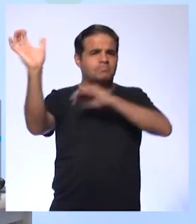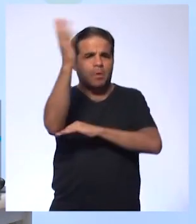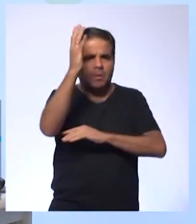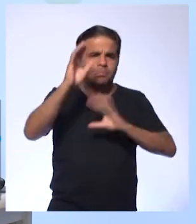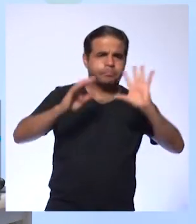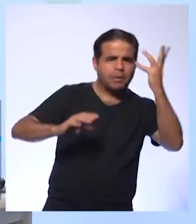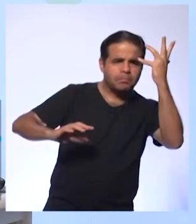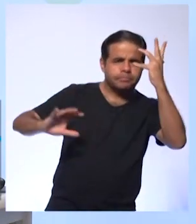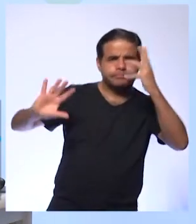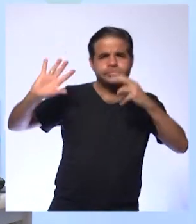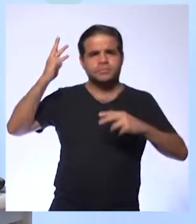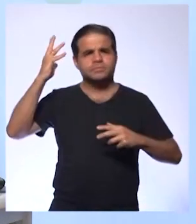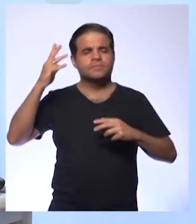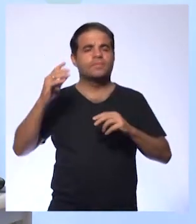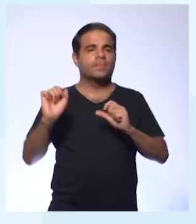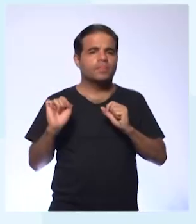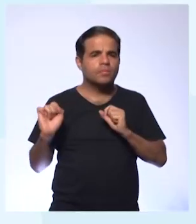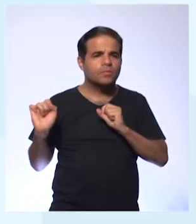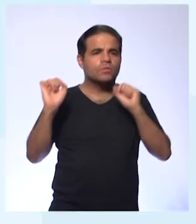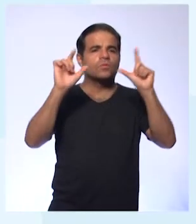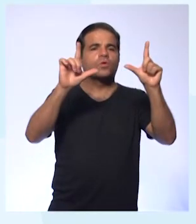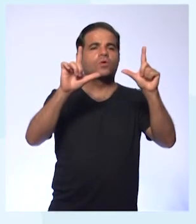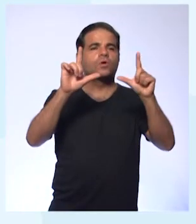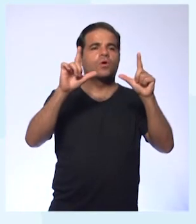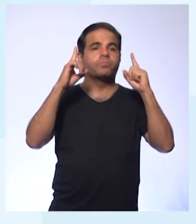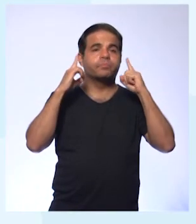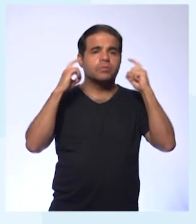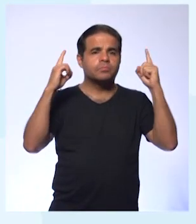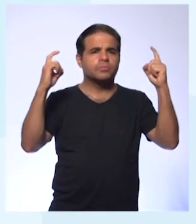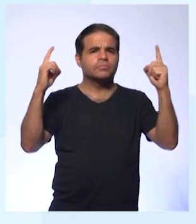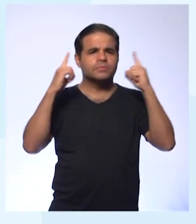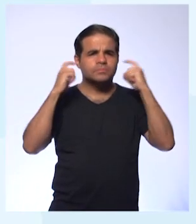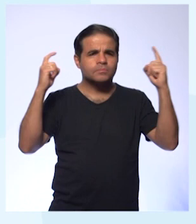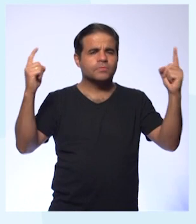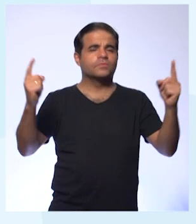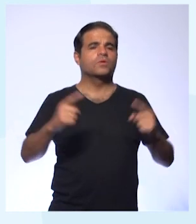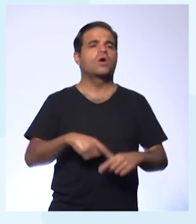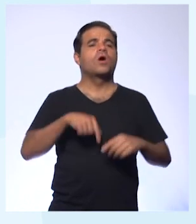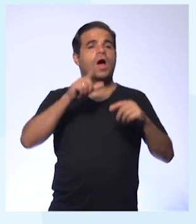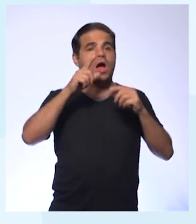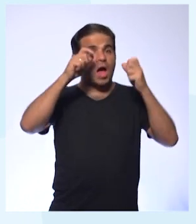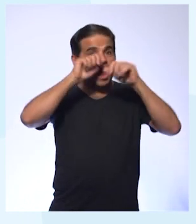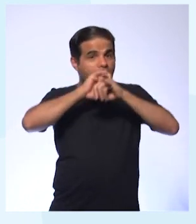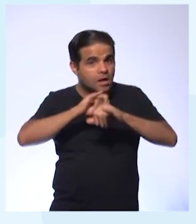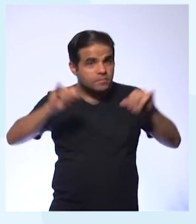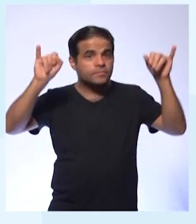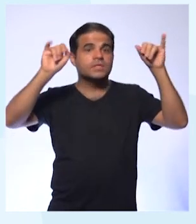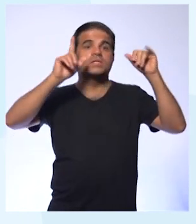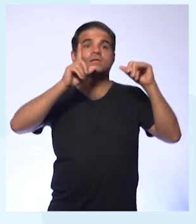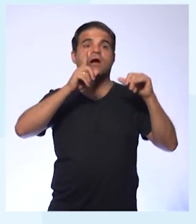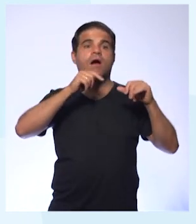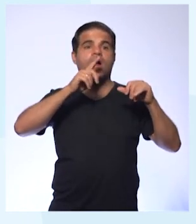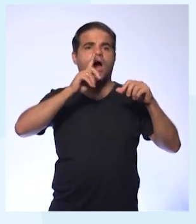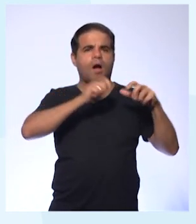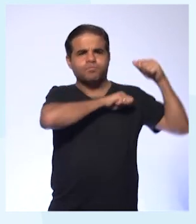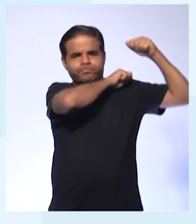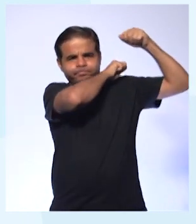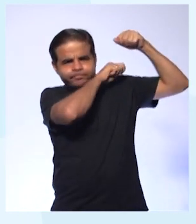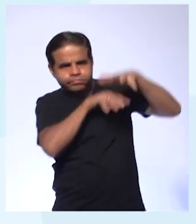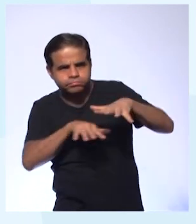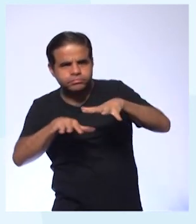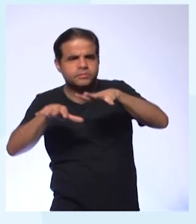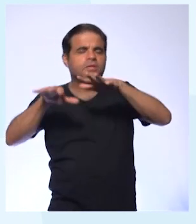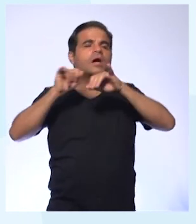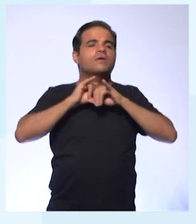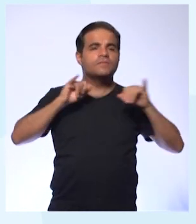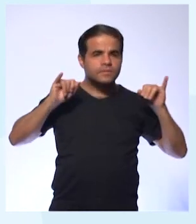naturais. Na próxima tela a gente vai ver aí uma sirene de aviso de tsunami, né, que nem todos os países têm. Não é só de